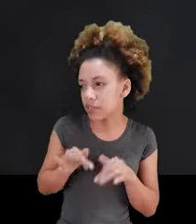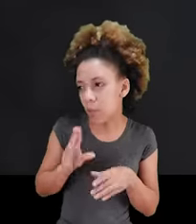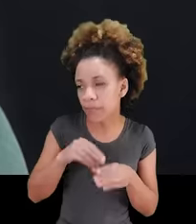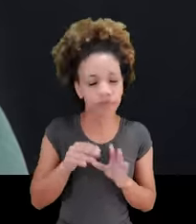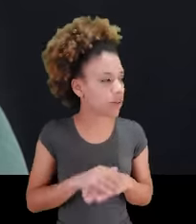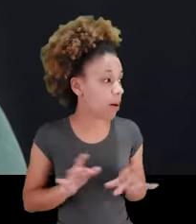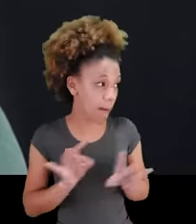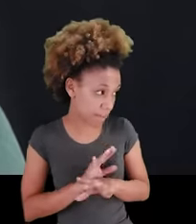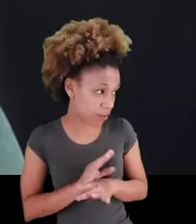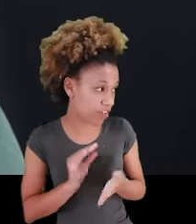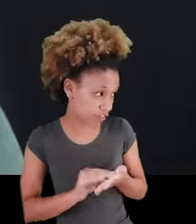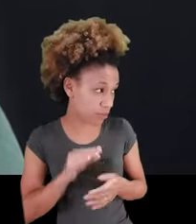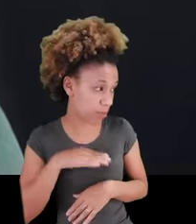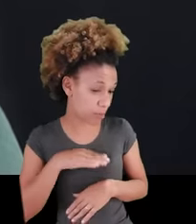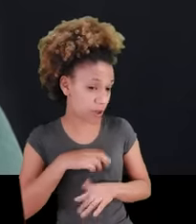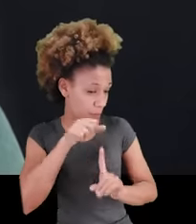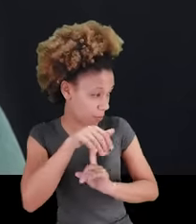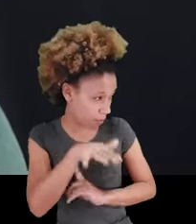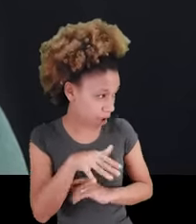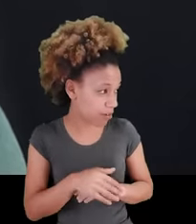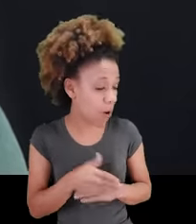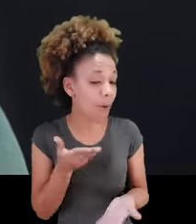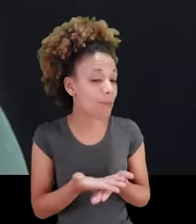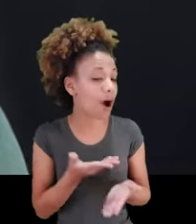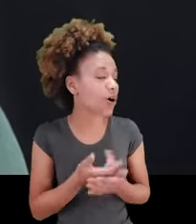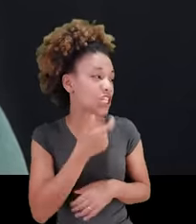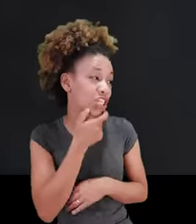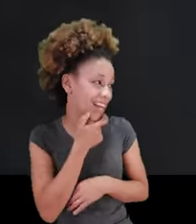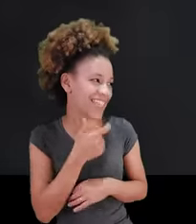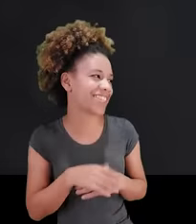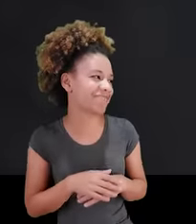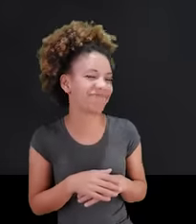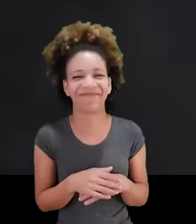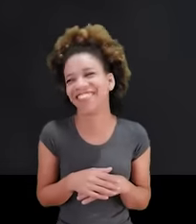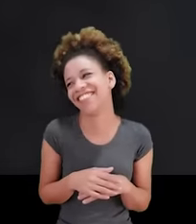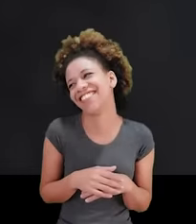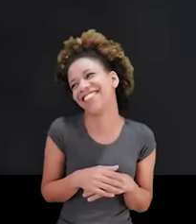Internacional. Pronto, sabe o que falta para Portugal bombar? Uma aula de inglês.